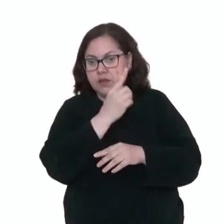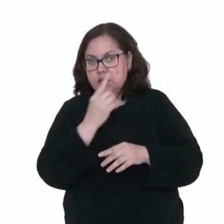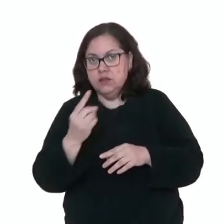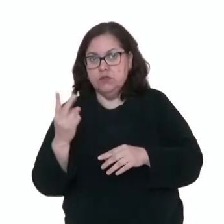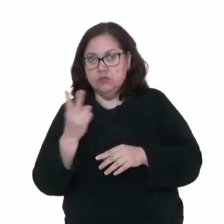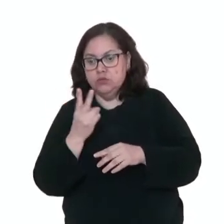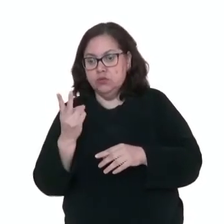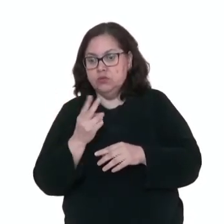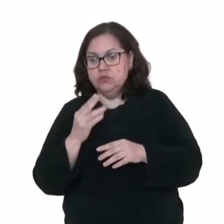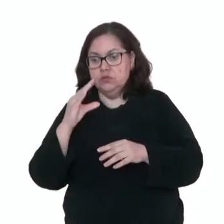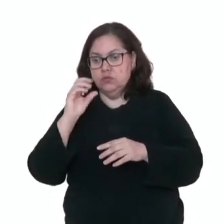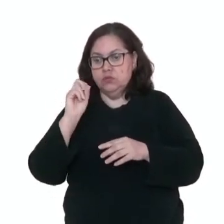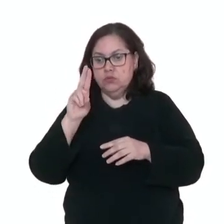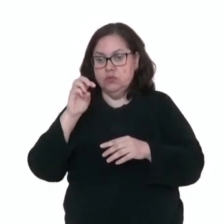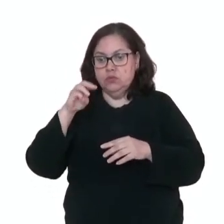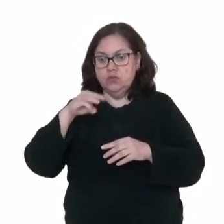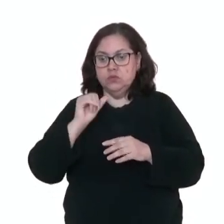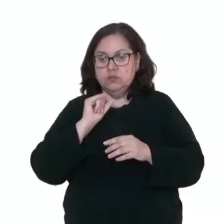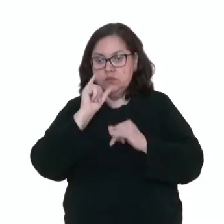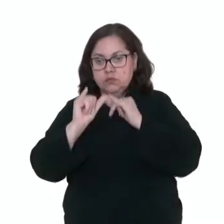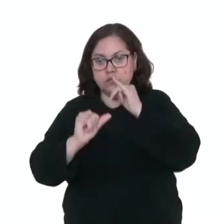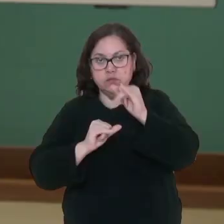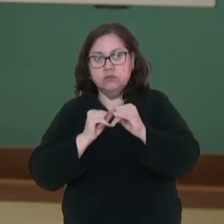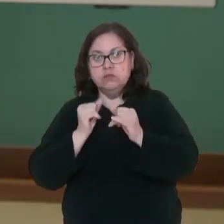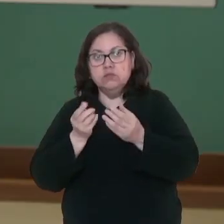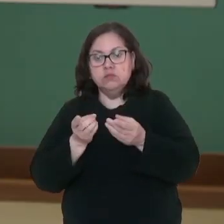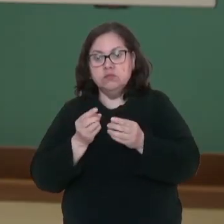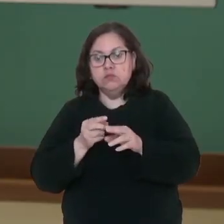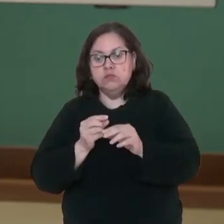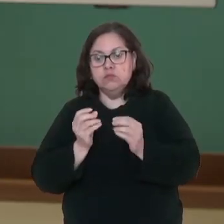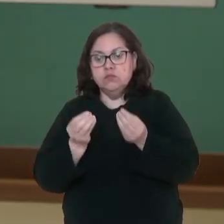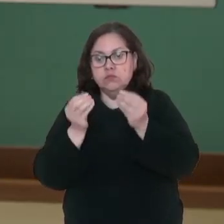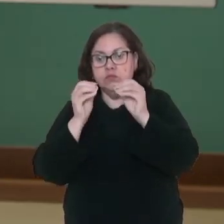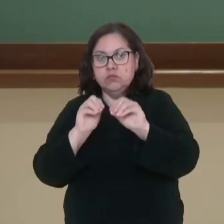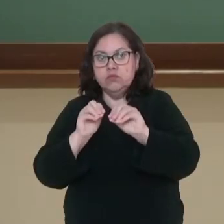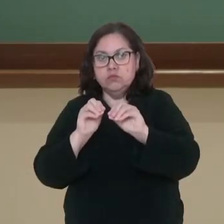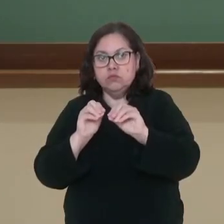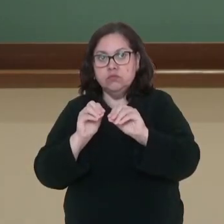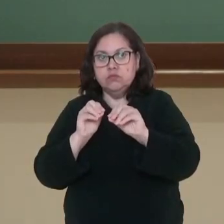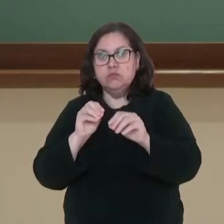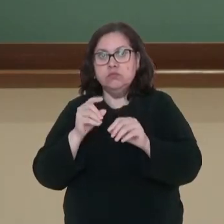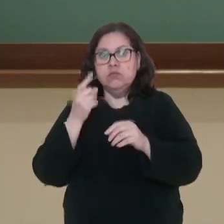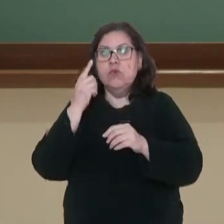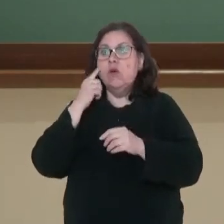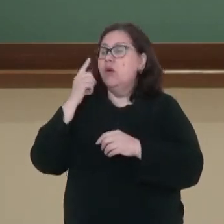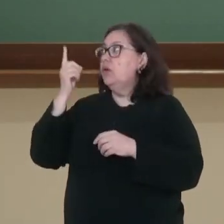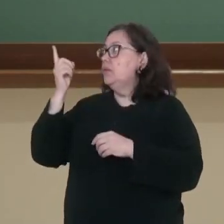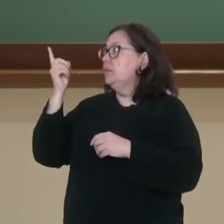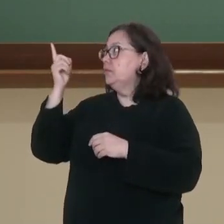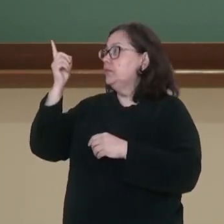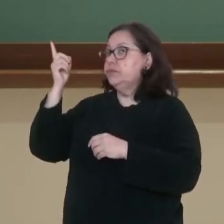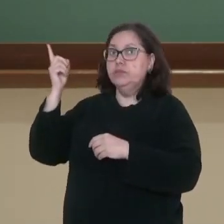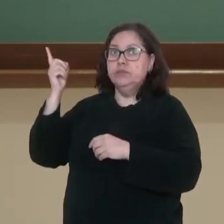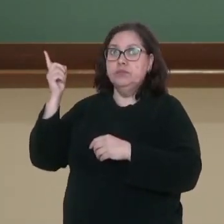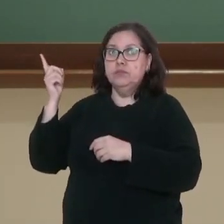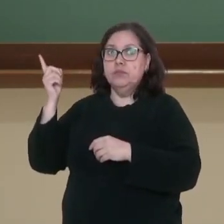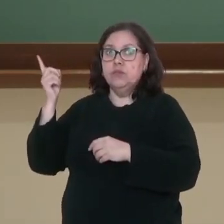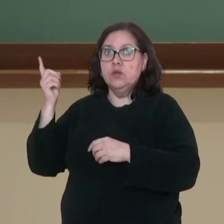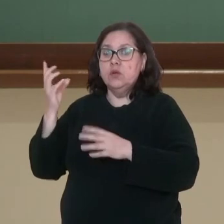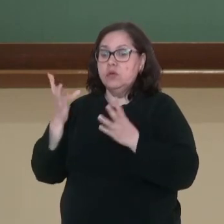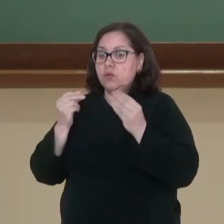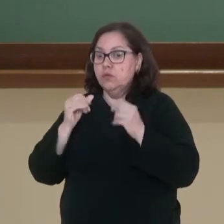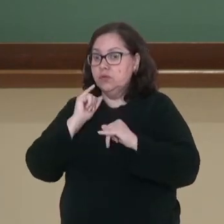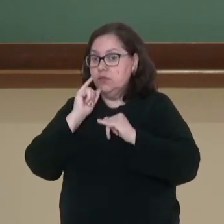2 cromossomos com as informações que estão disponíveis nos slides seguintes. Olha o bando